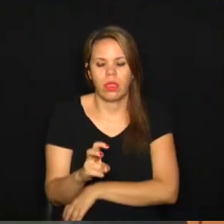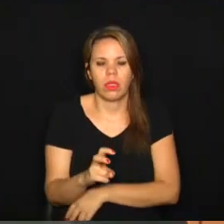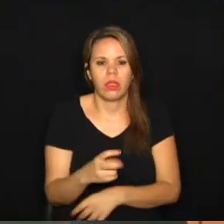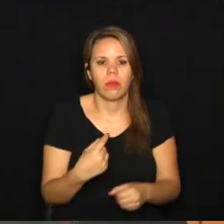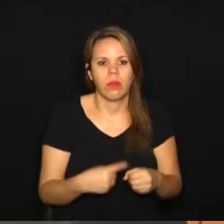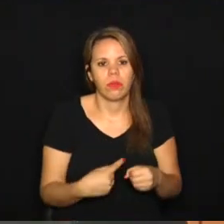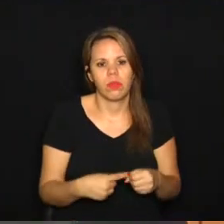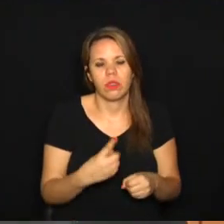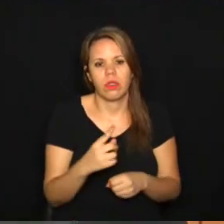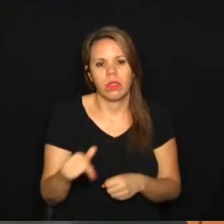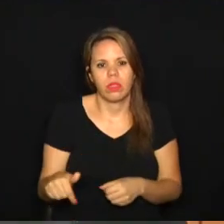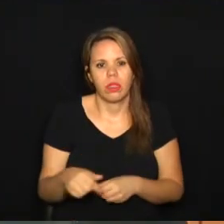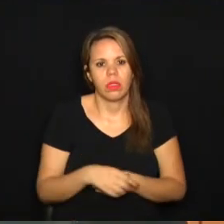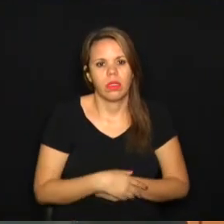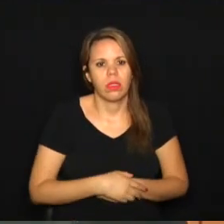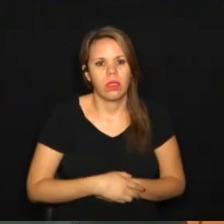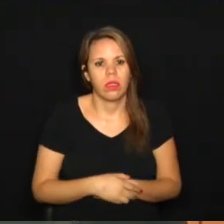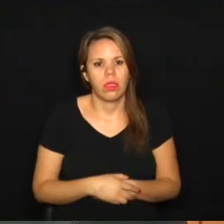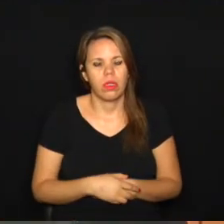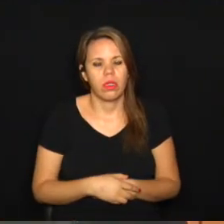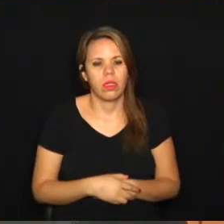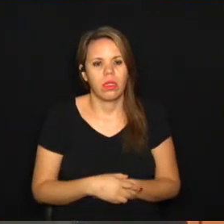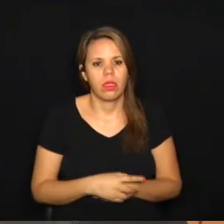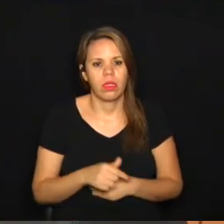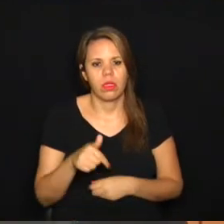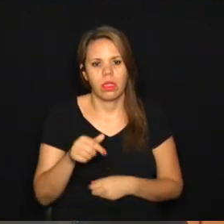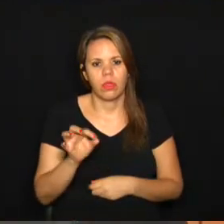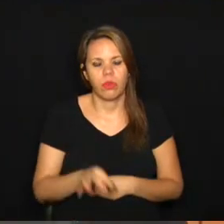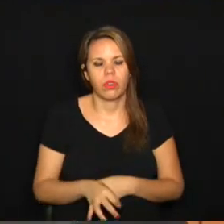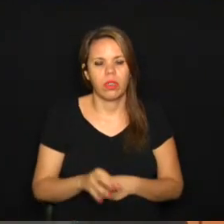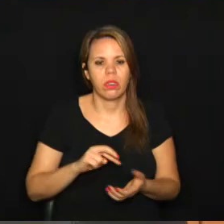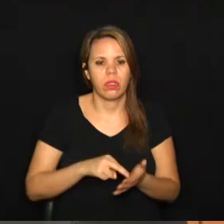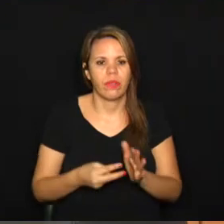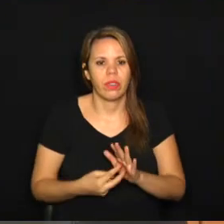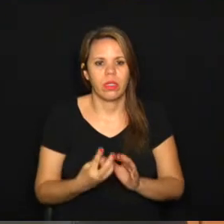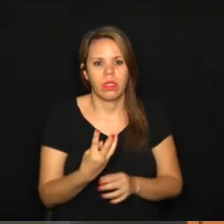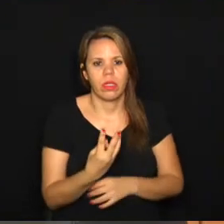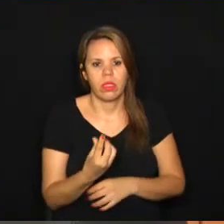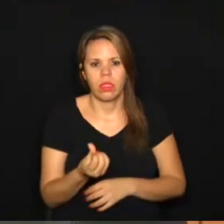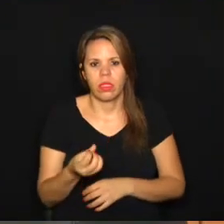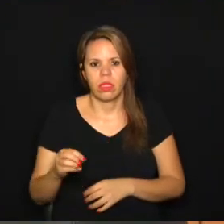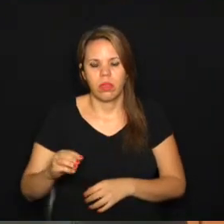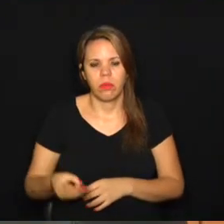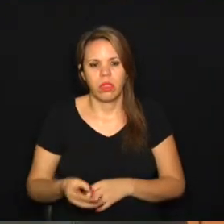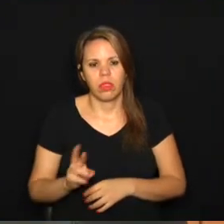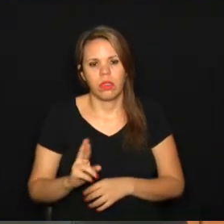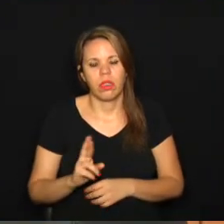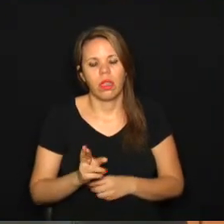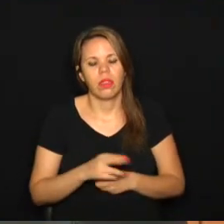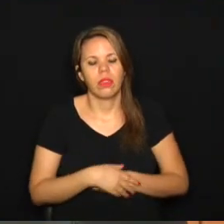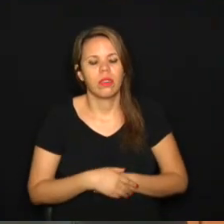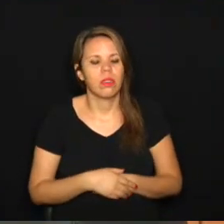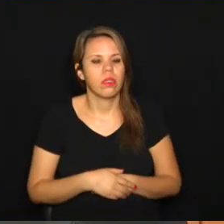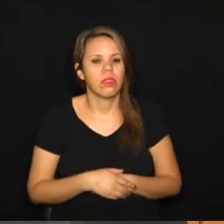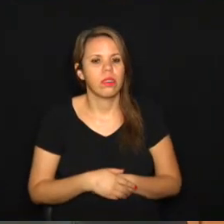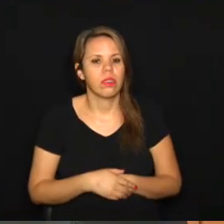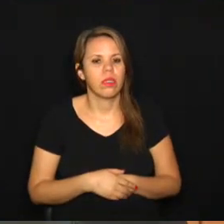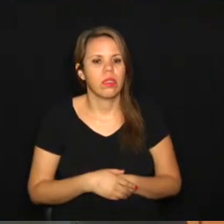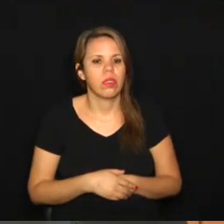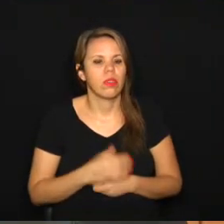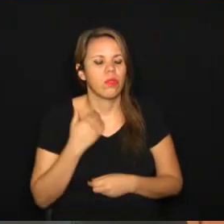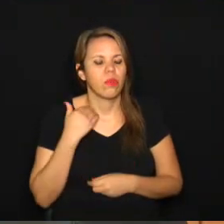17%, ficou em 7%, representando 360 milhões de reais no caixa da